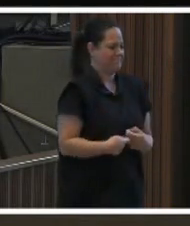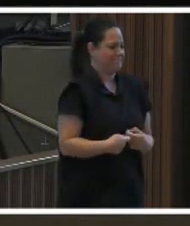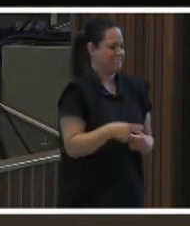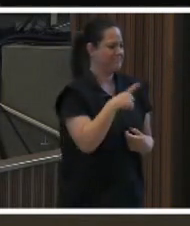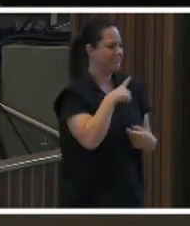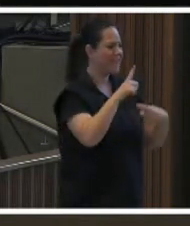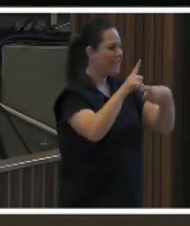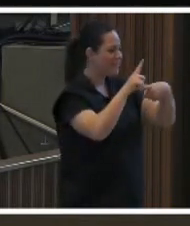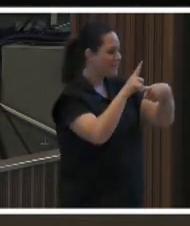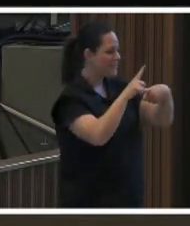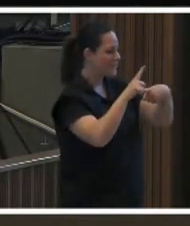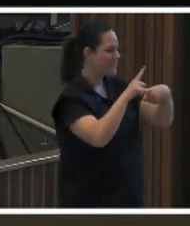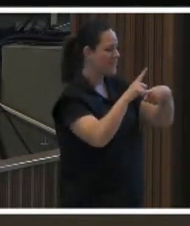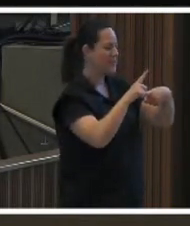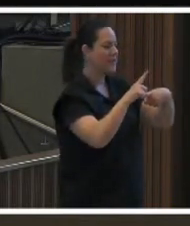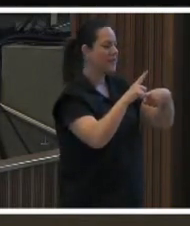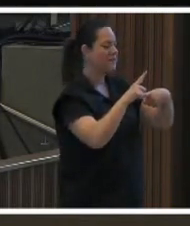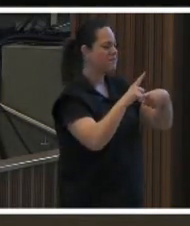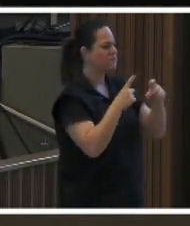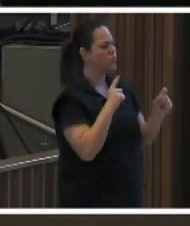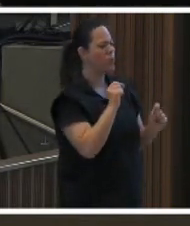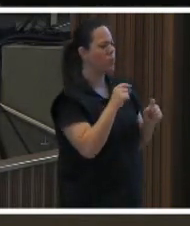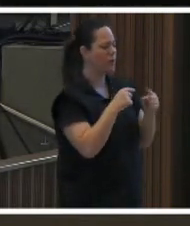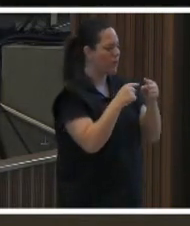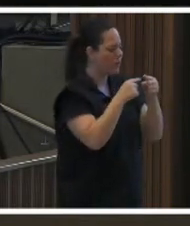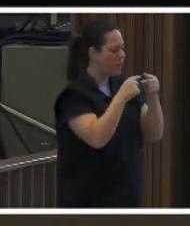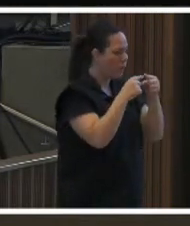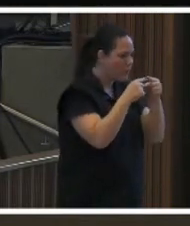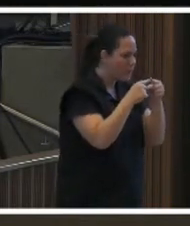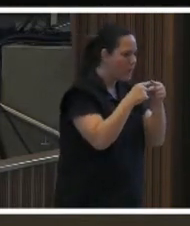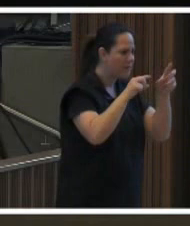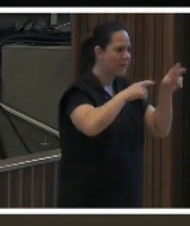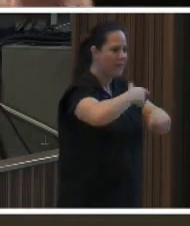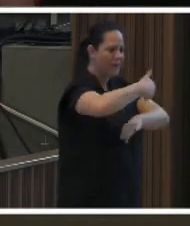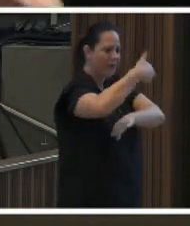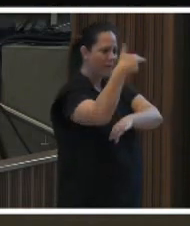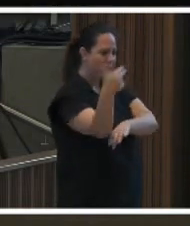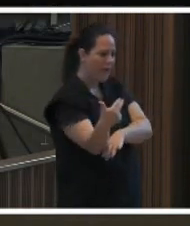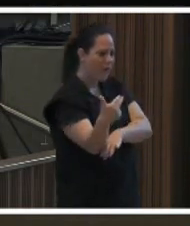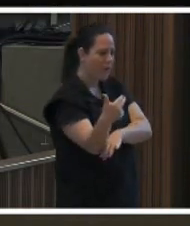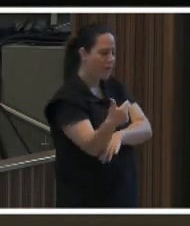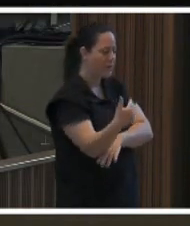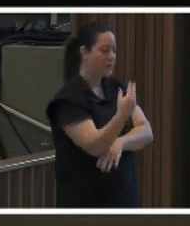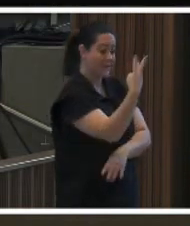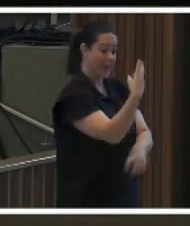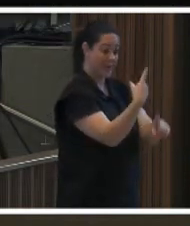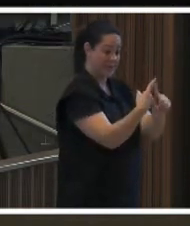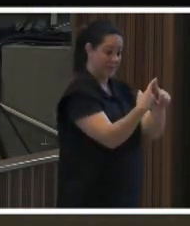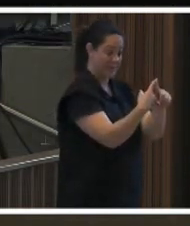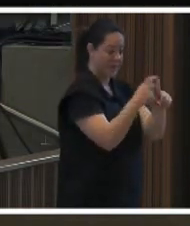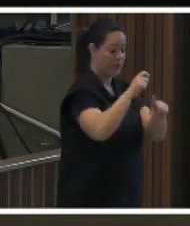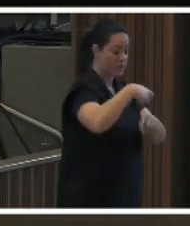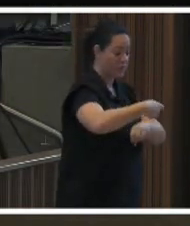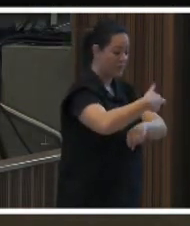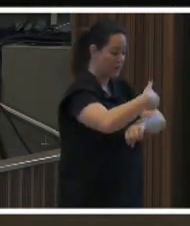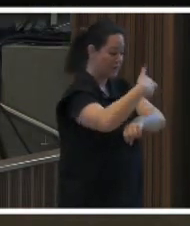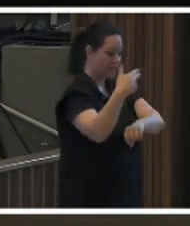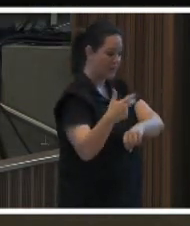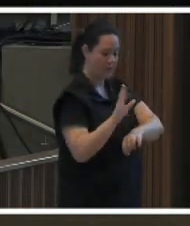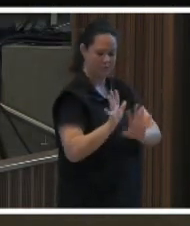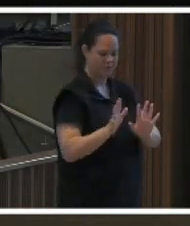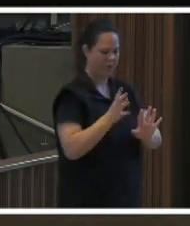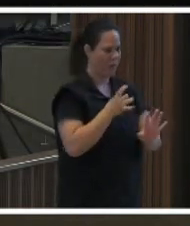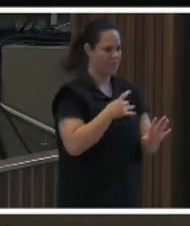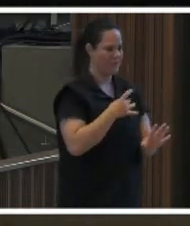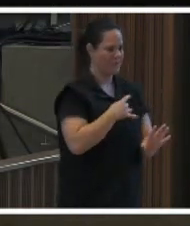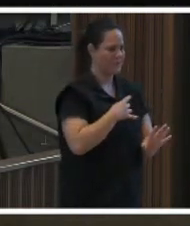Lucas, tem a ver com o Natal. Não temas vai aparecer 3 vezes relativo ao Natal. E eu queria